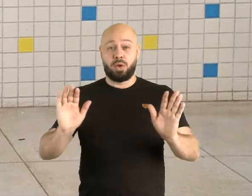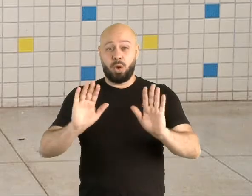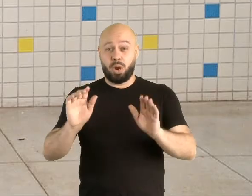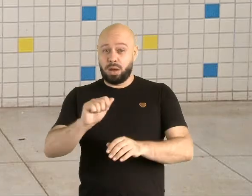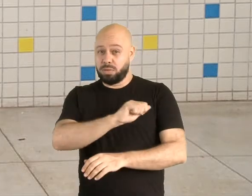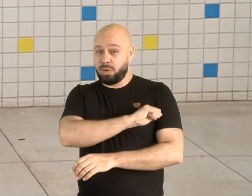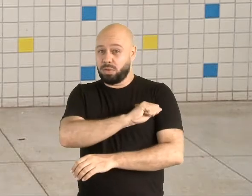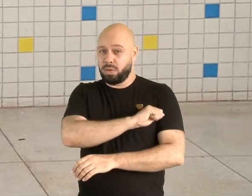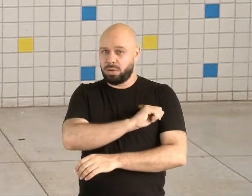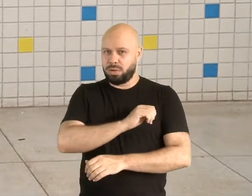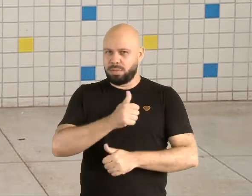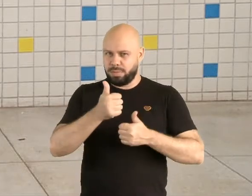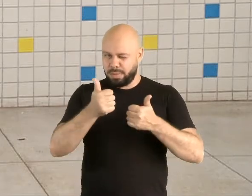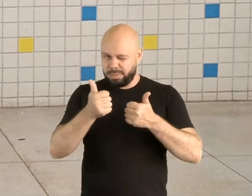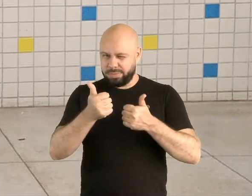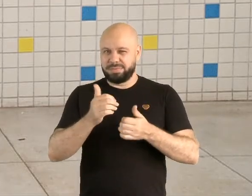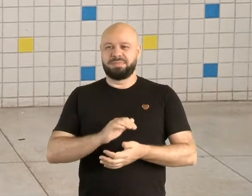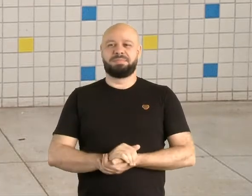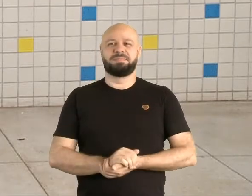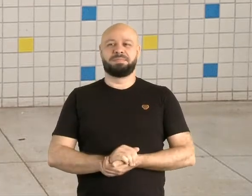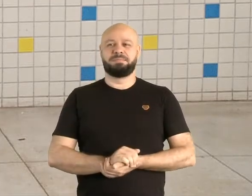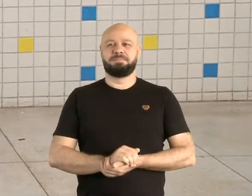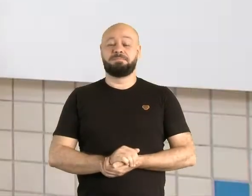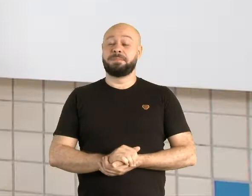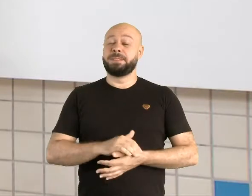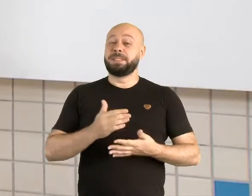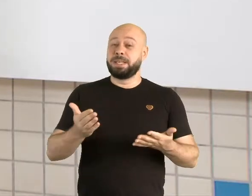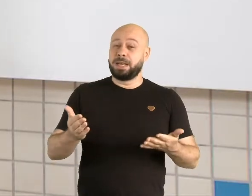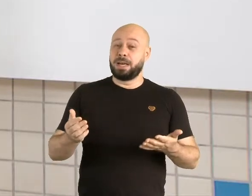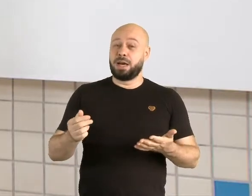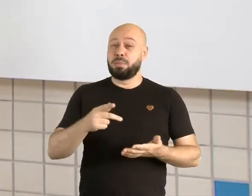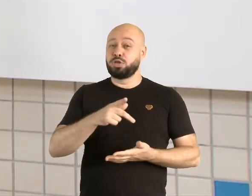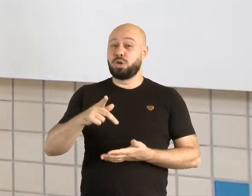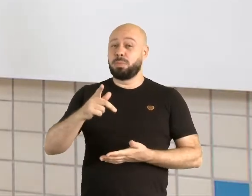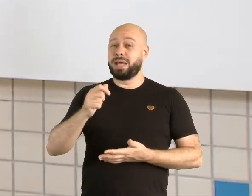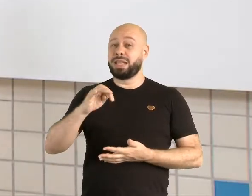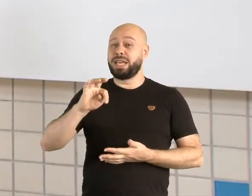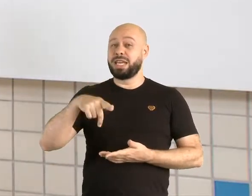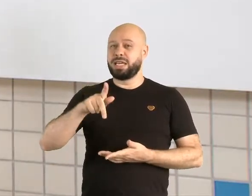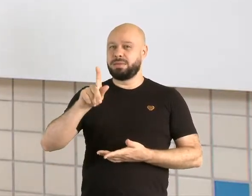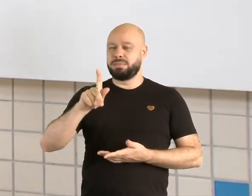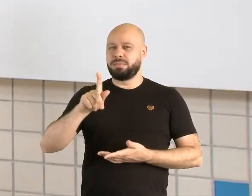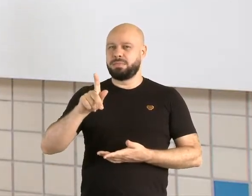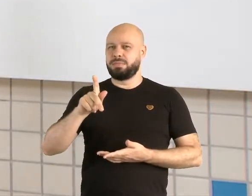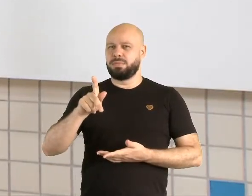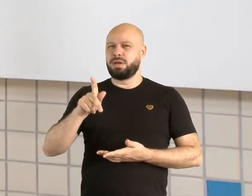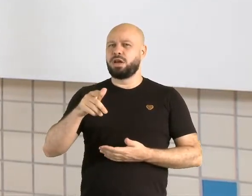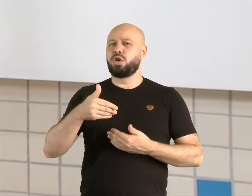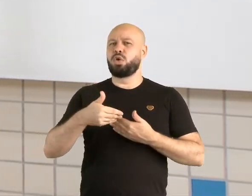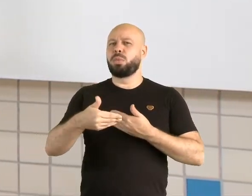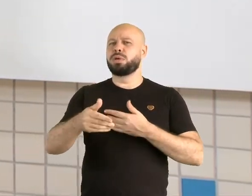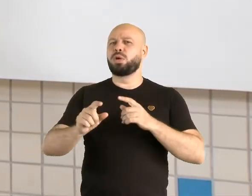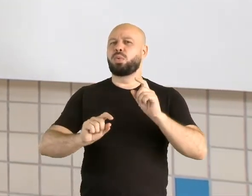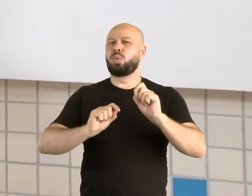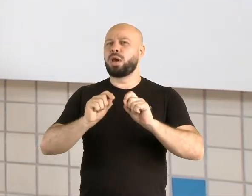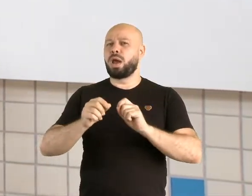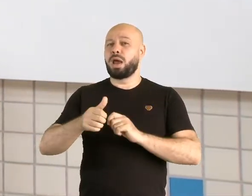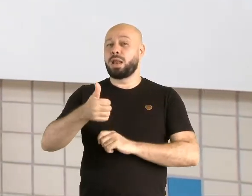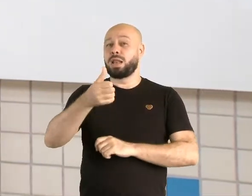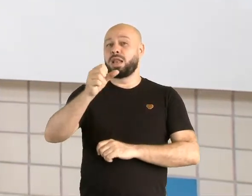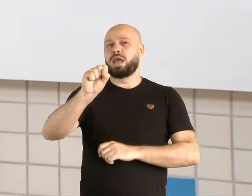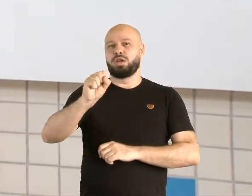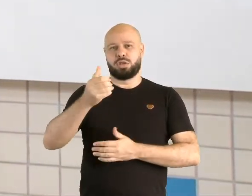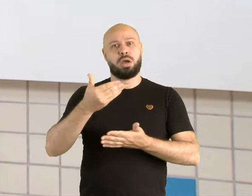Olá, alunos, tudo bem com vocês? Então, aqui é o professor Patrick. Nós vamos começar agora a nossa